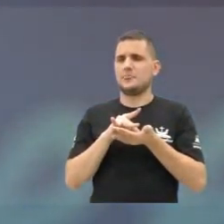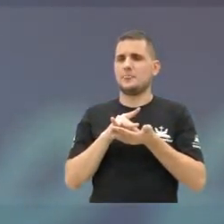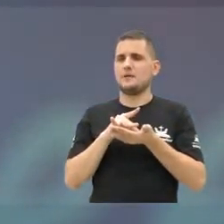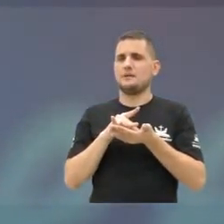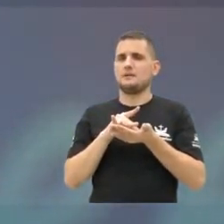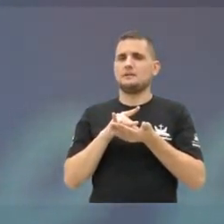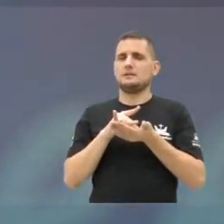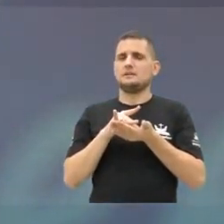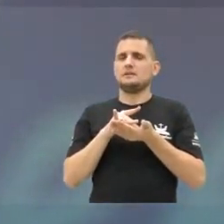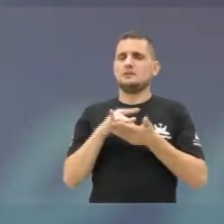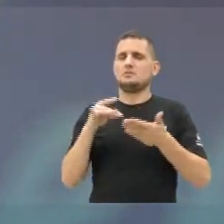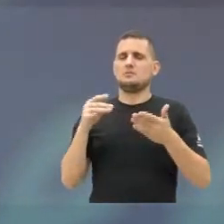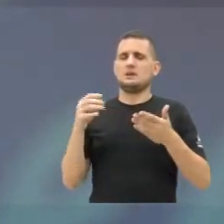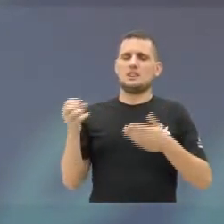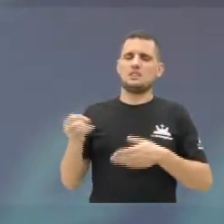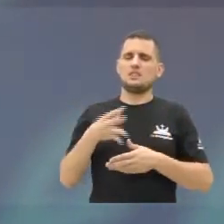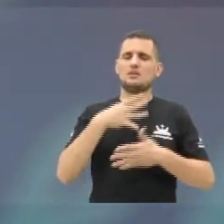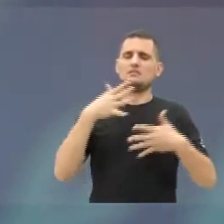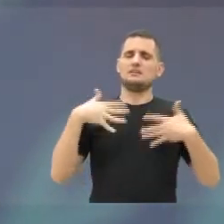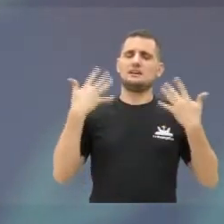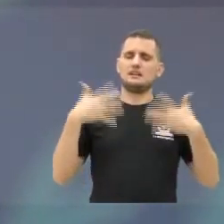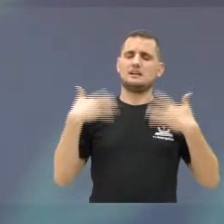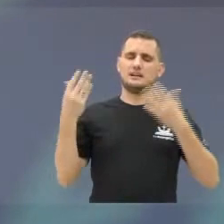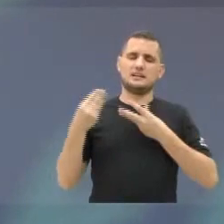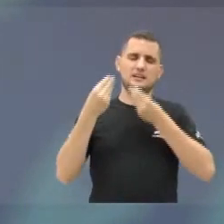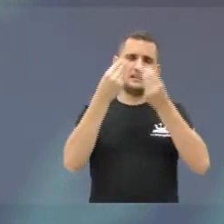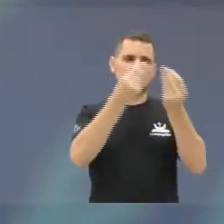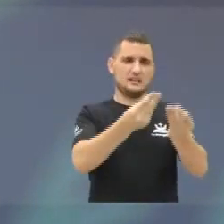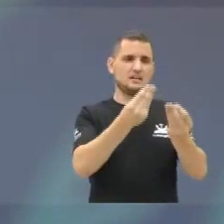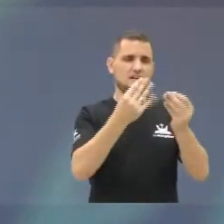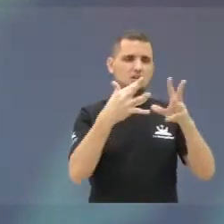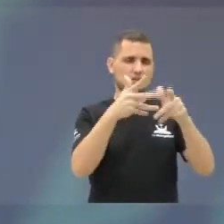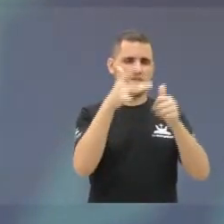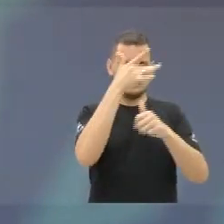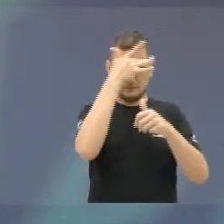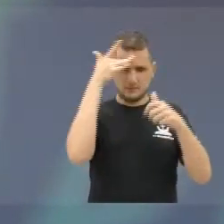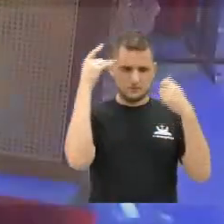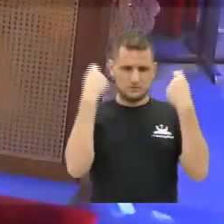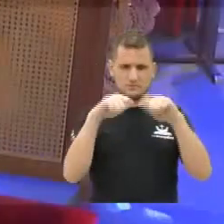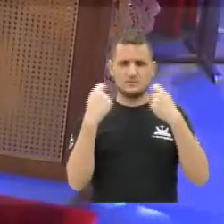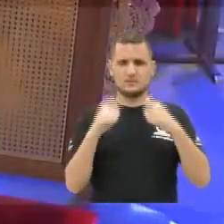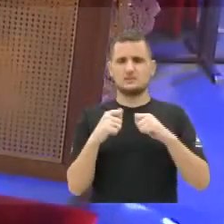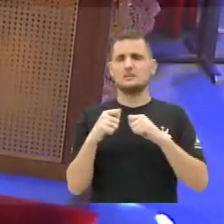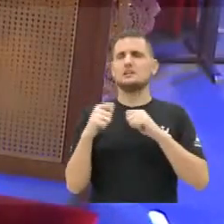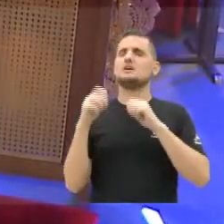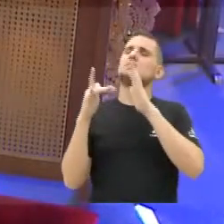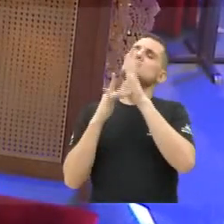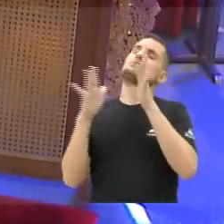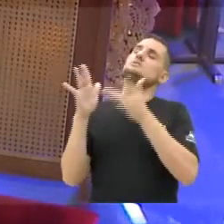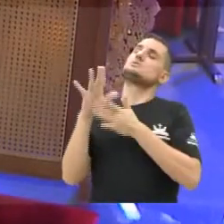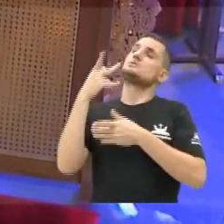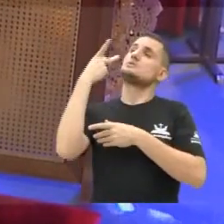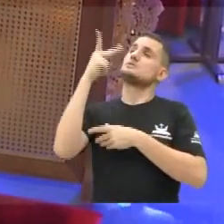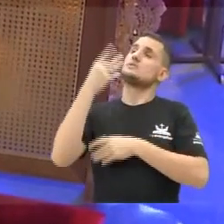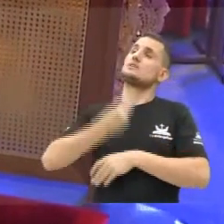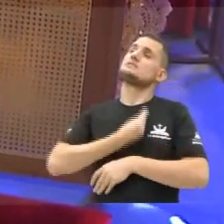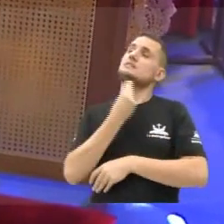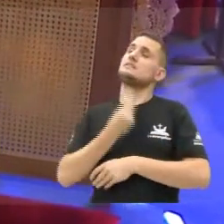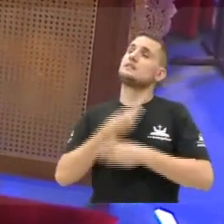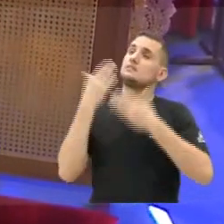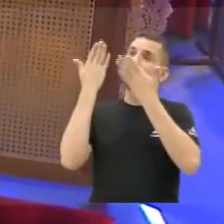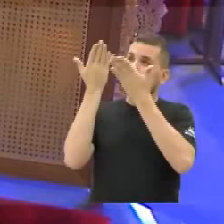ânimo, Senhor Jesus, por tua presença, o Senhor que está aqui, na